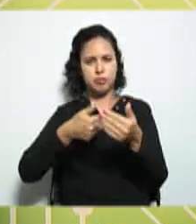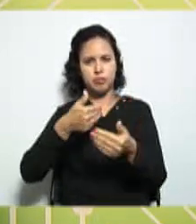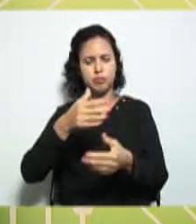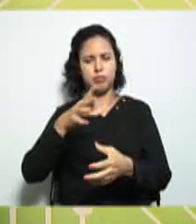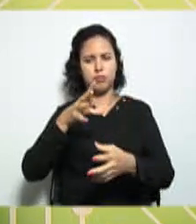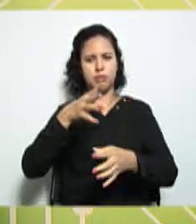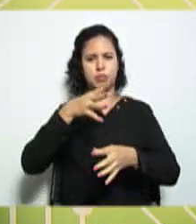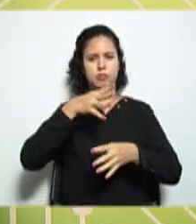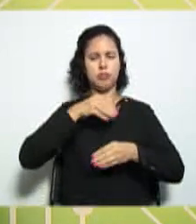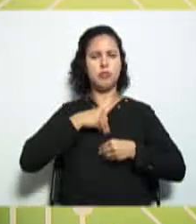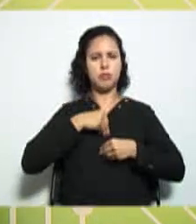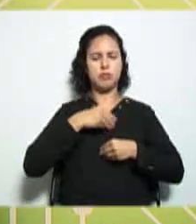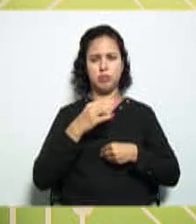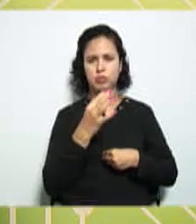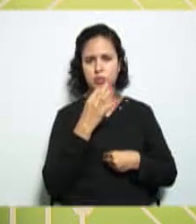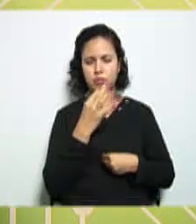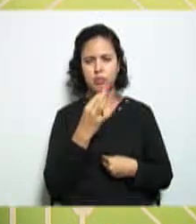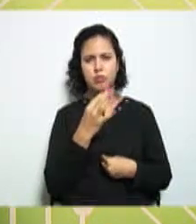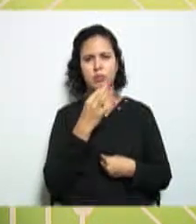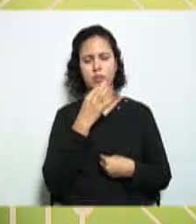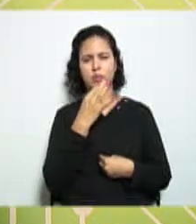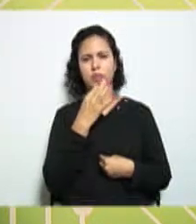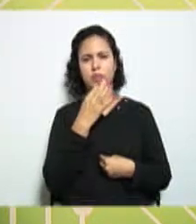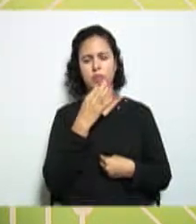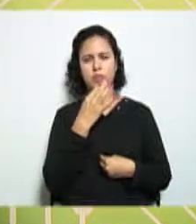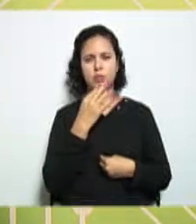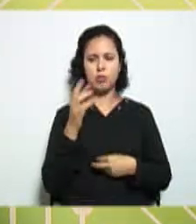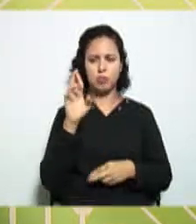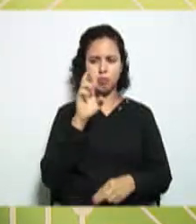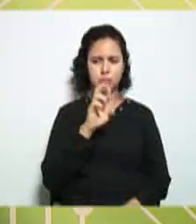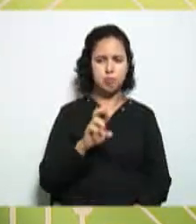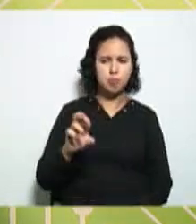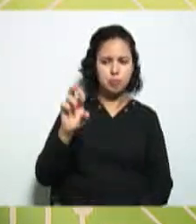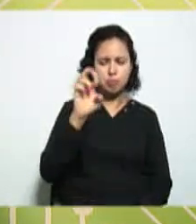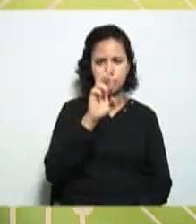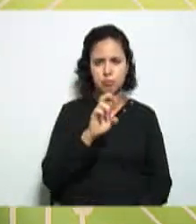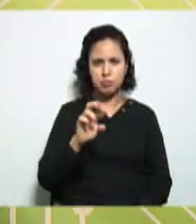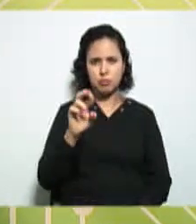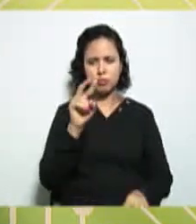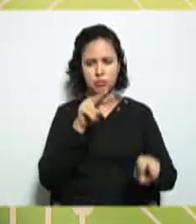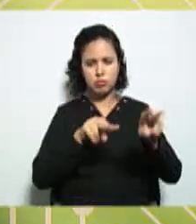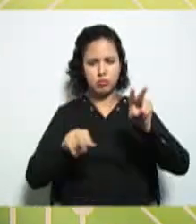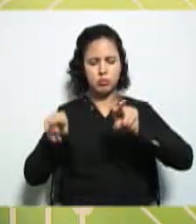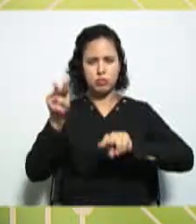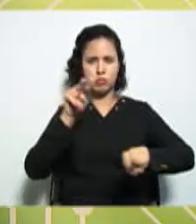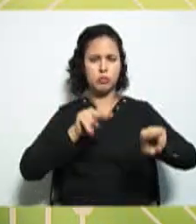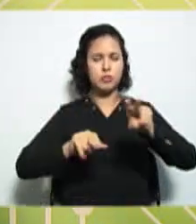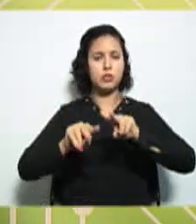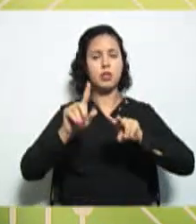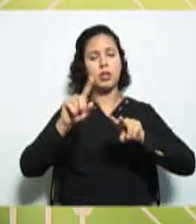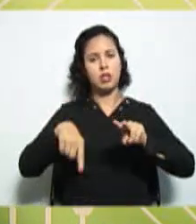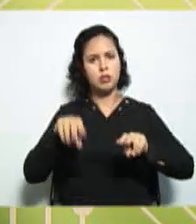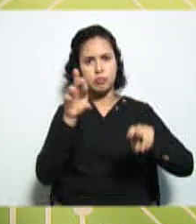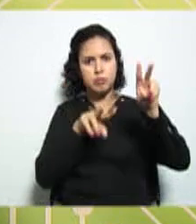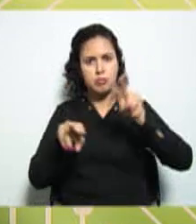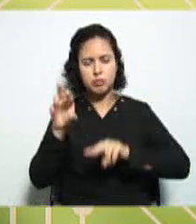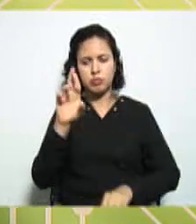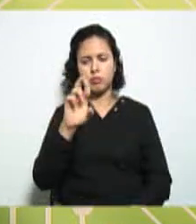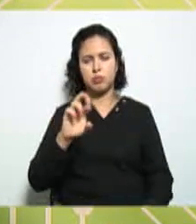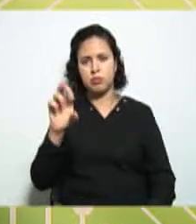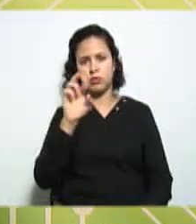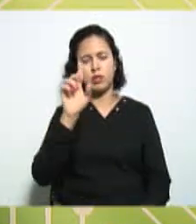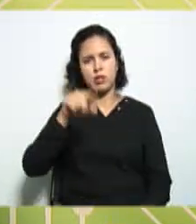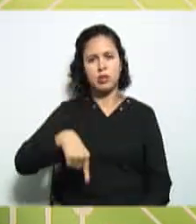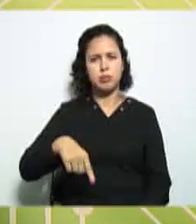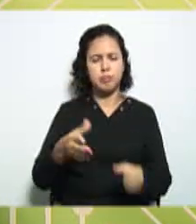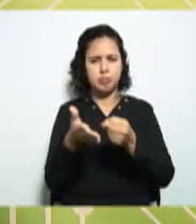tomando conhecimento a partir da observação. A observação é o princípio básico